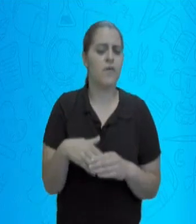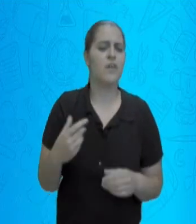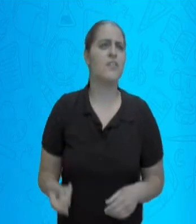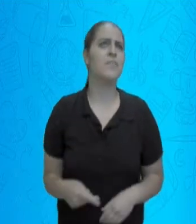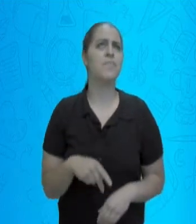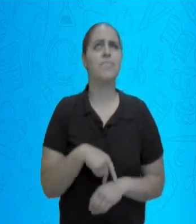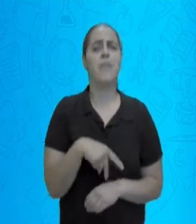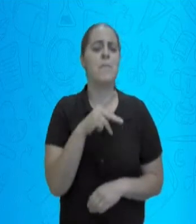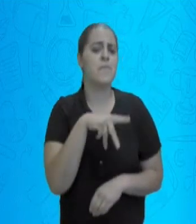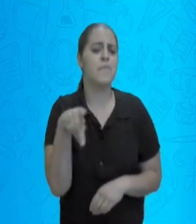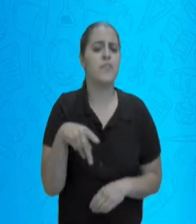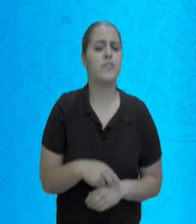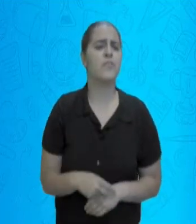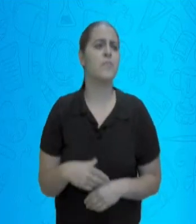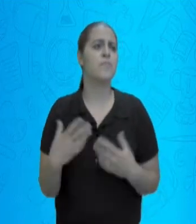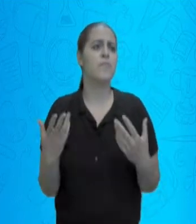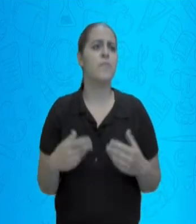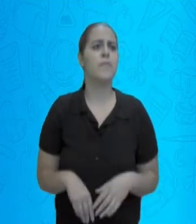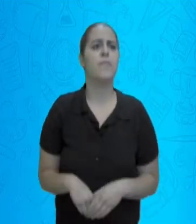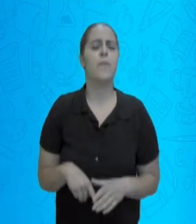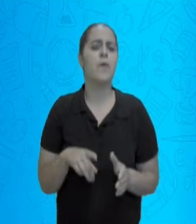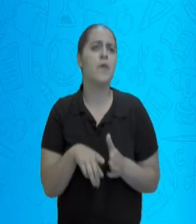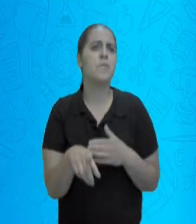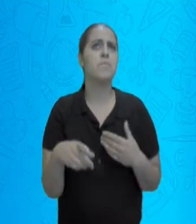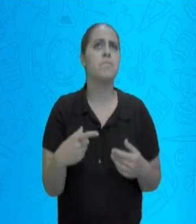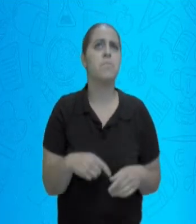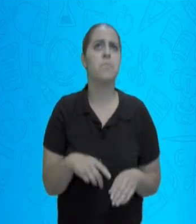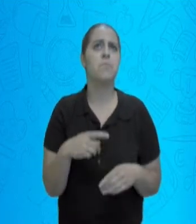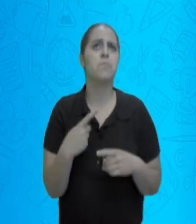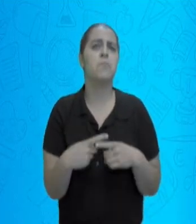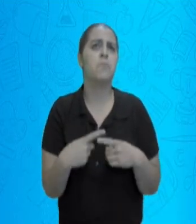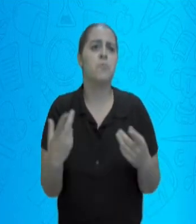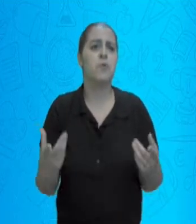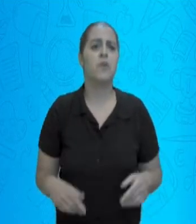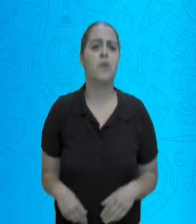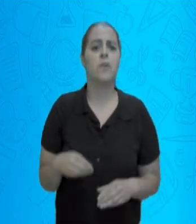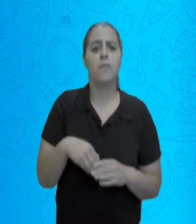Professora, o voto ele não poderia ser